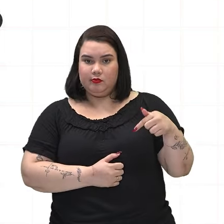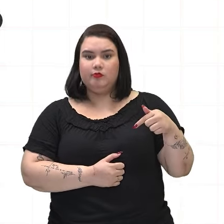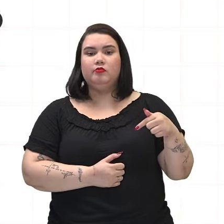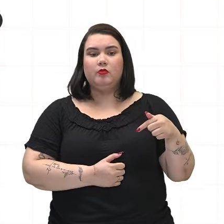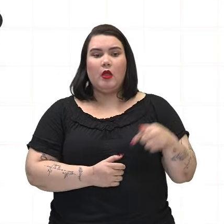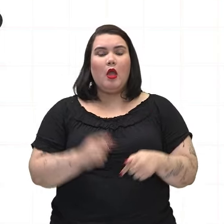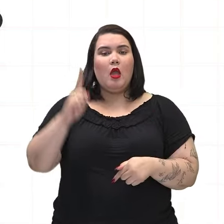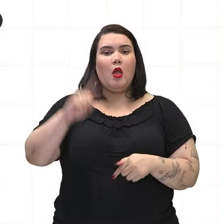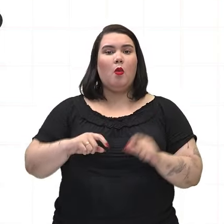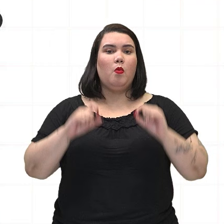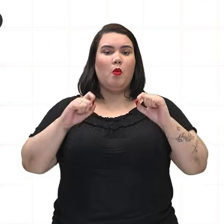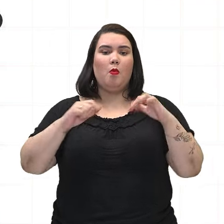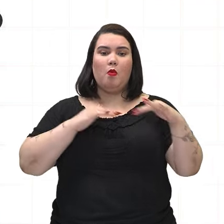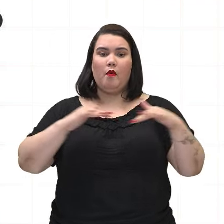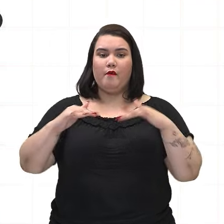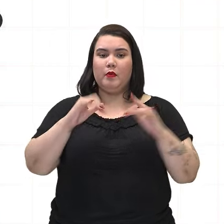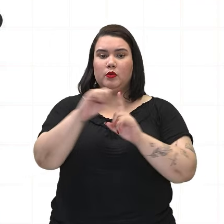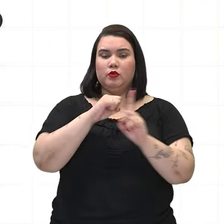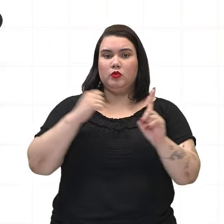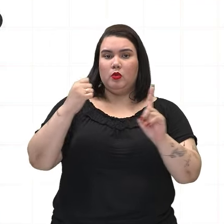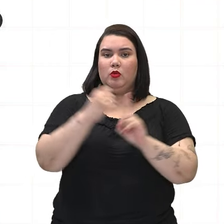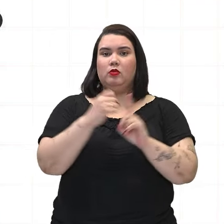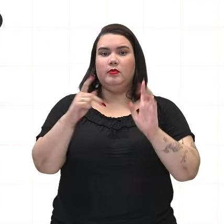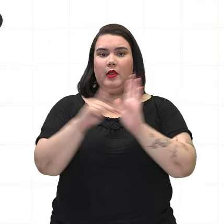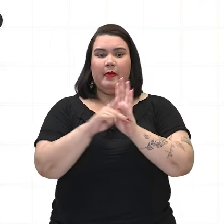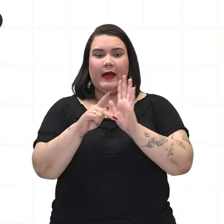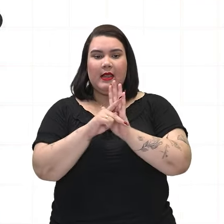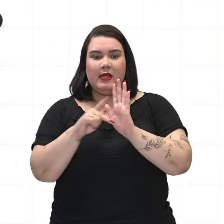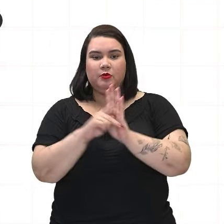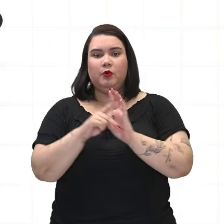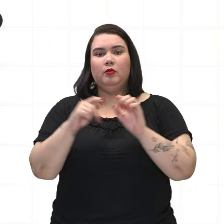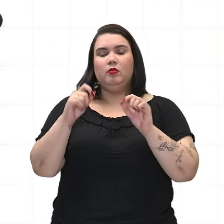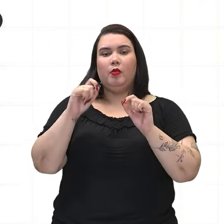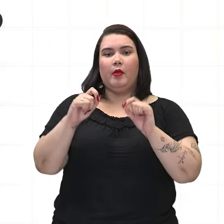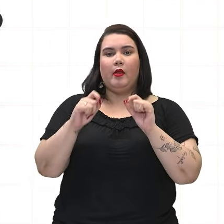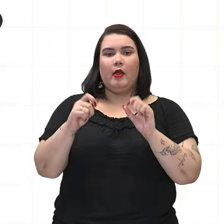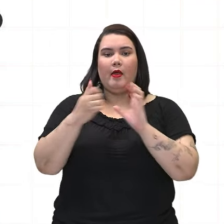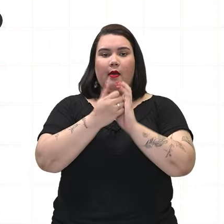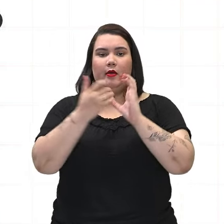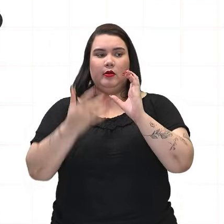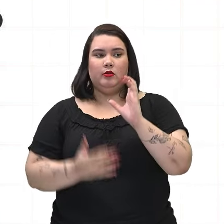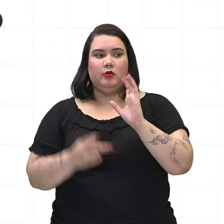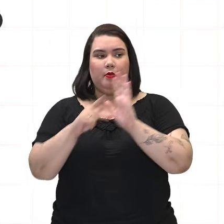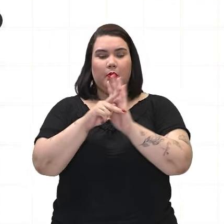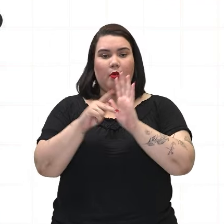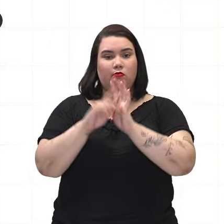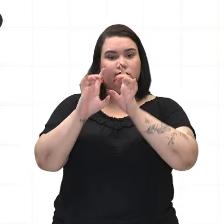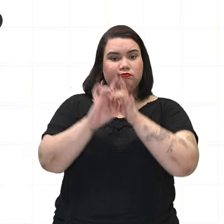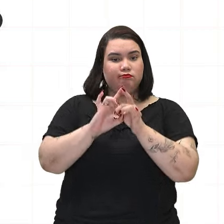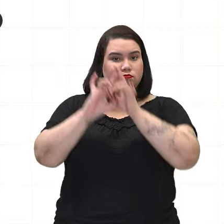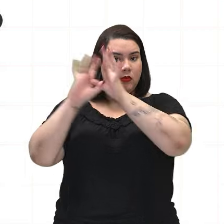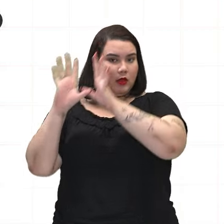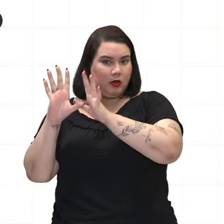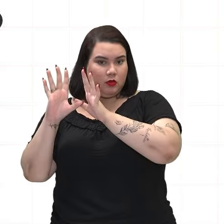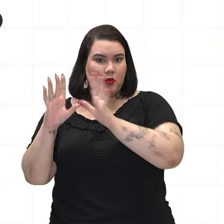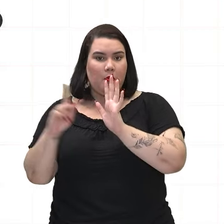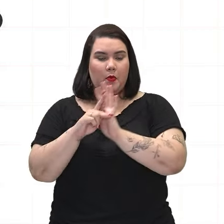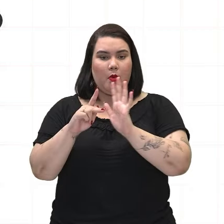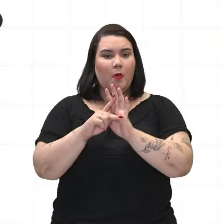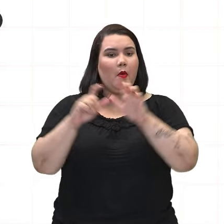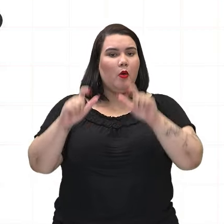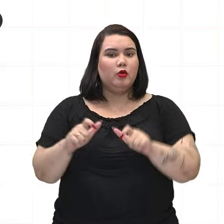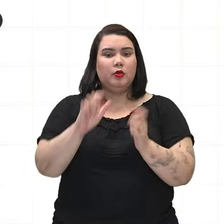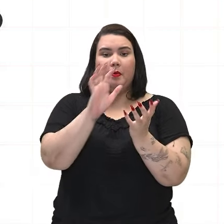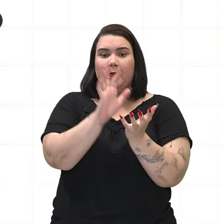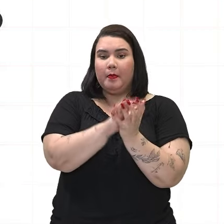1817, foi um movimento de caráter liberal e separatista que ocorreu na então capitania de